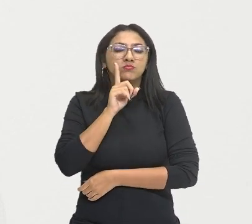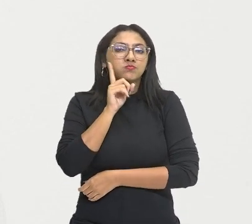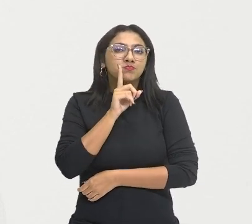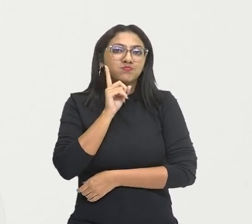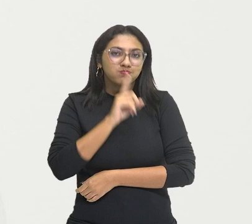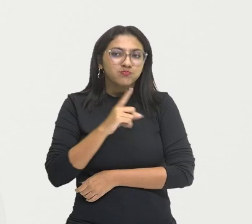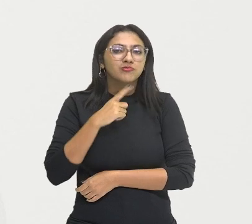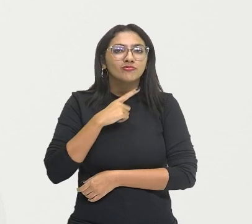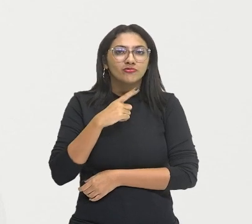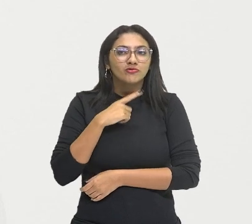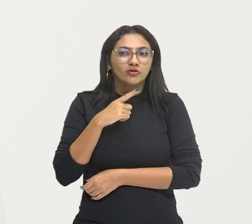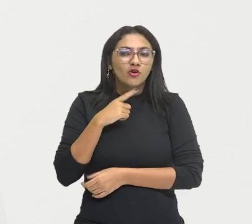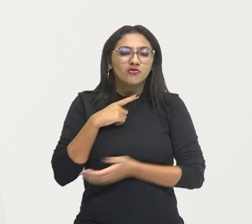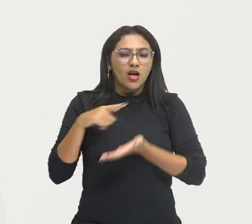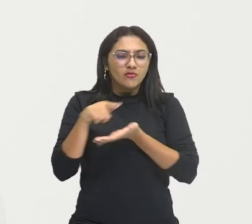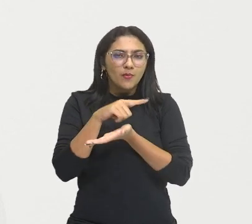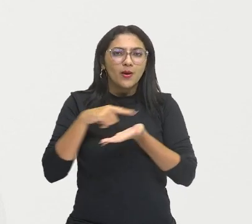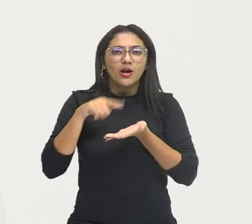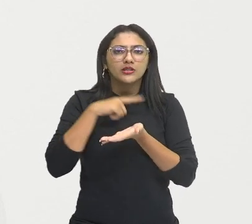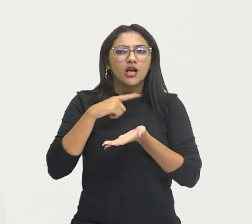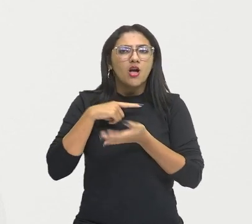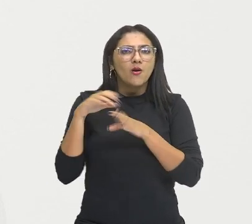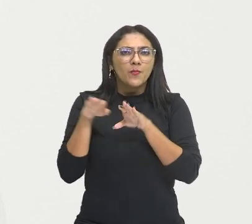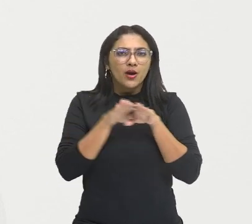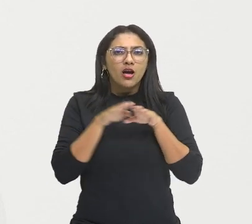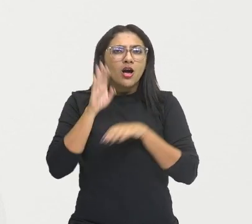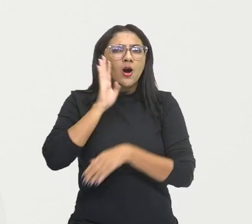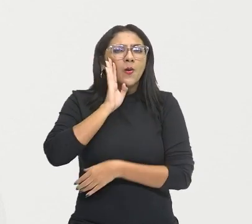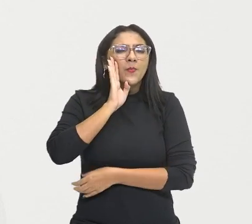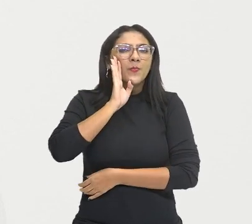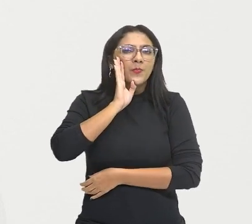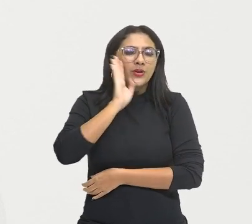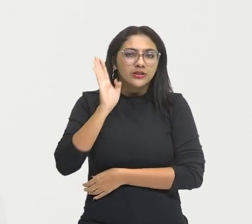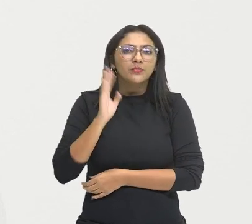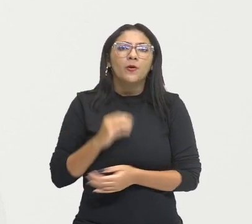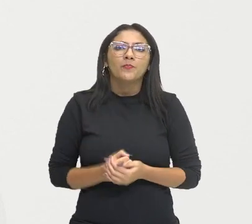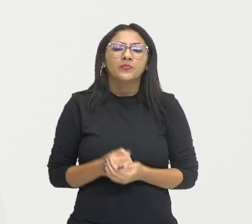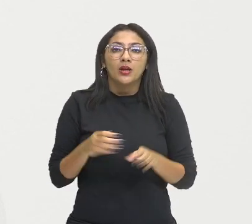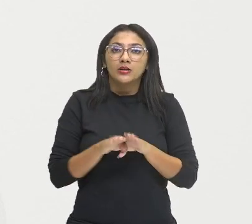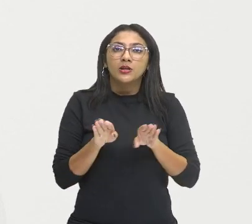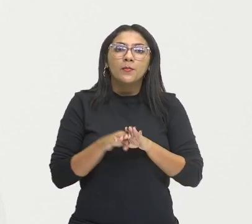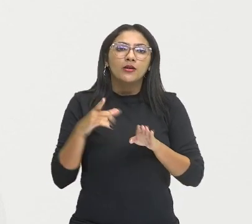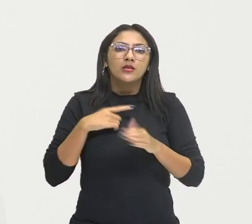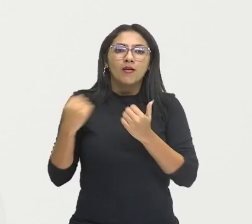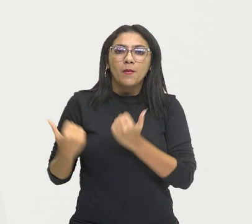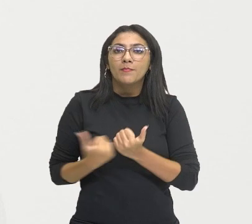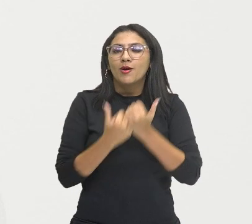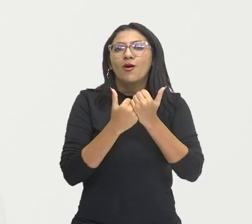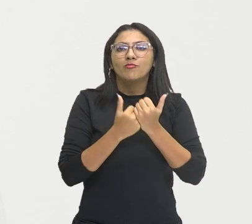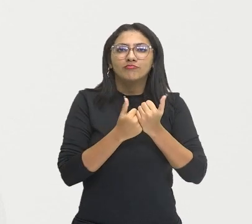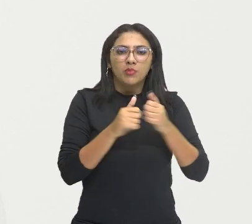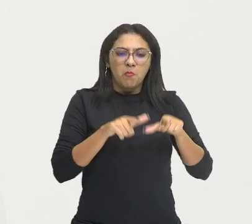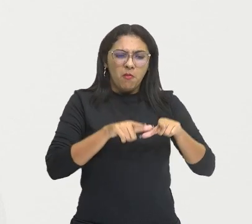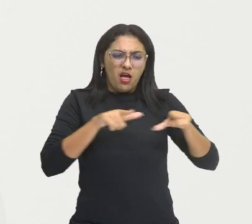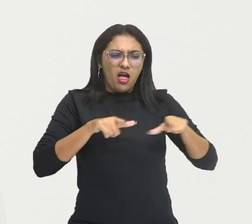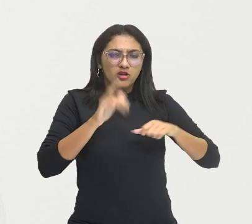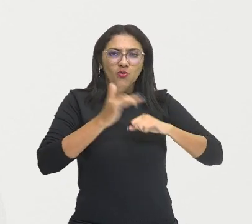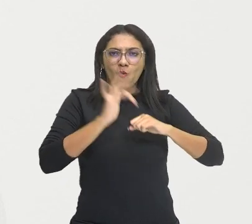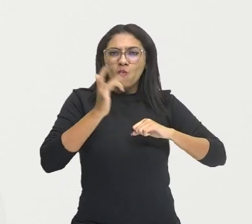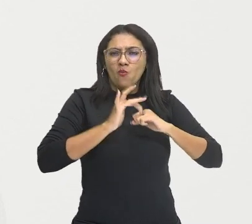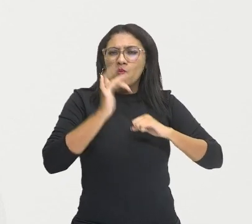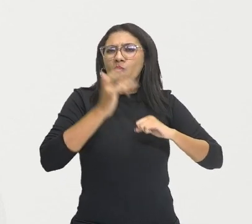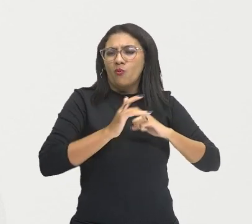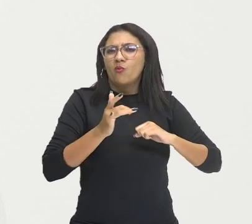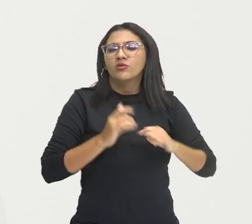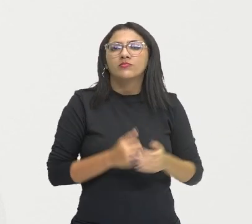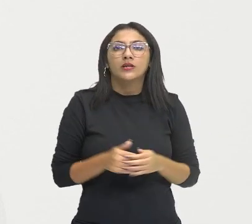trocas comerciais internacionais, em substituição a barra de ouro, que era muito utilizada, tá bom? E